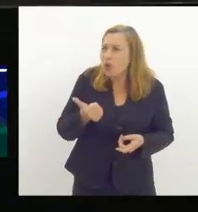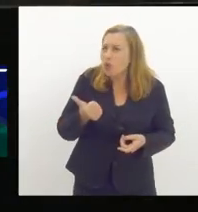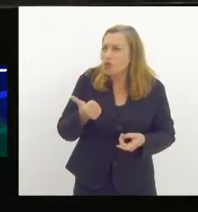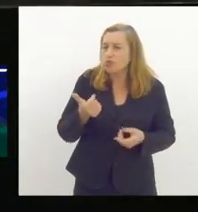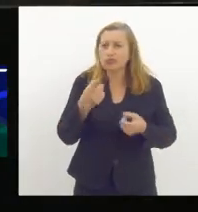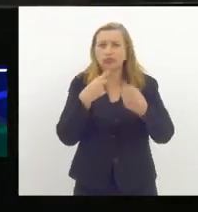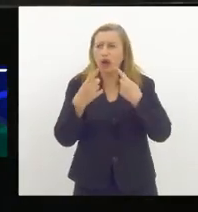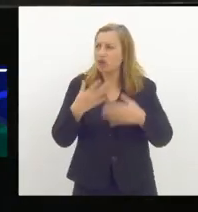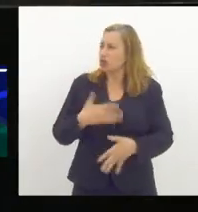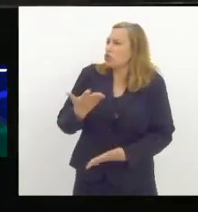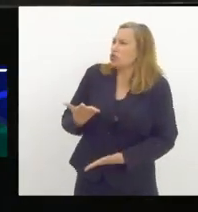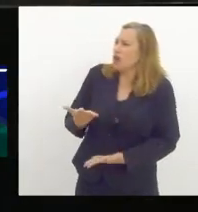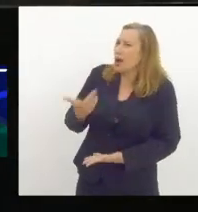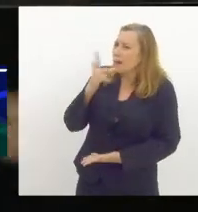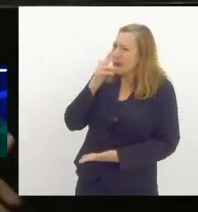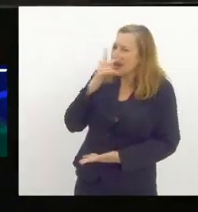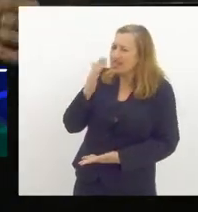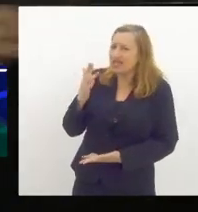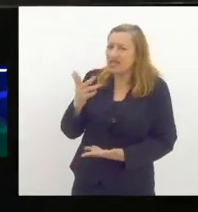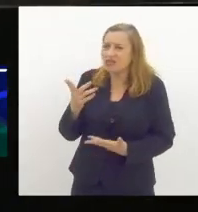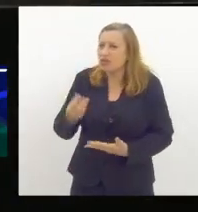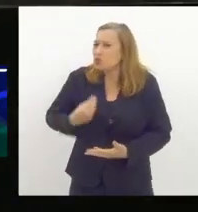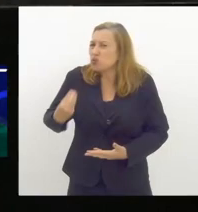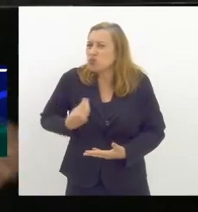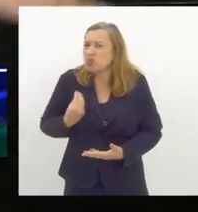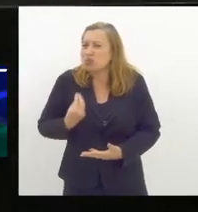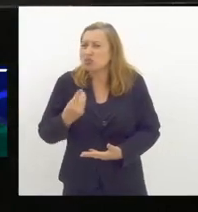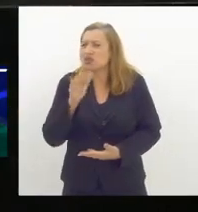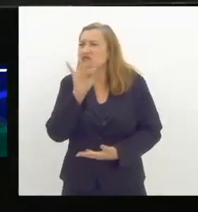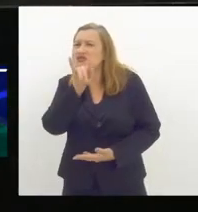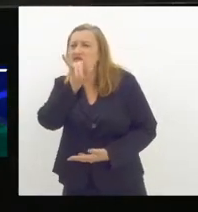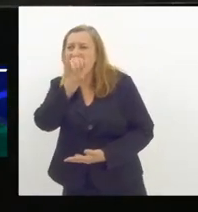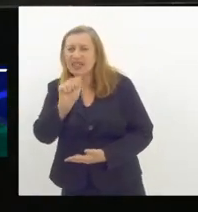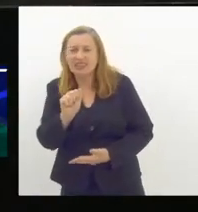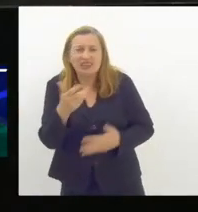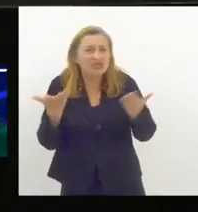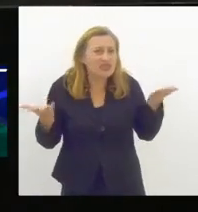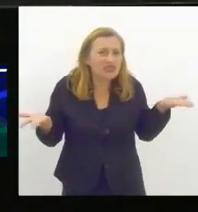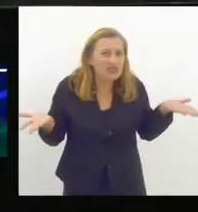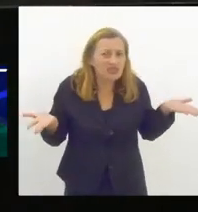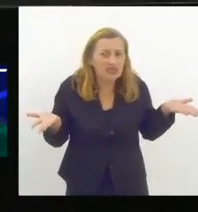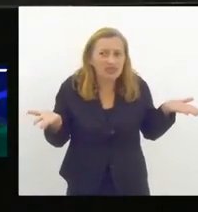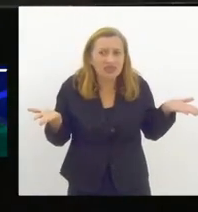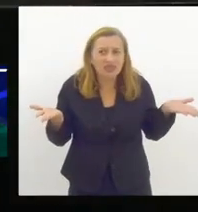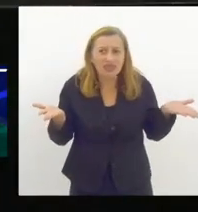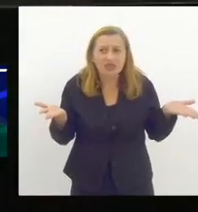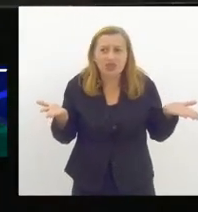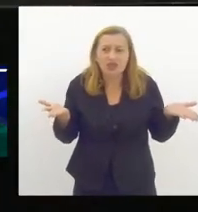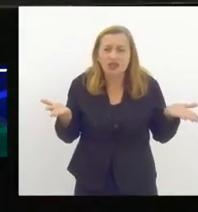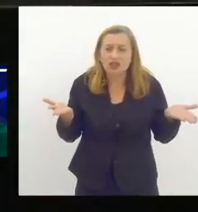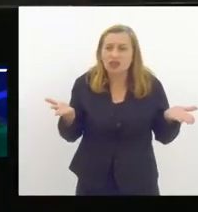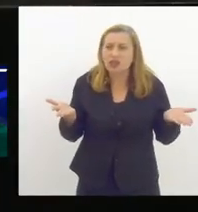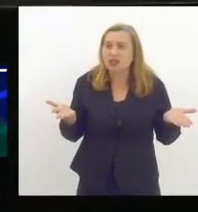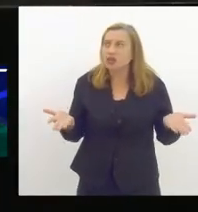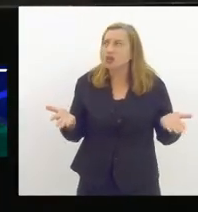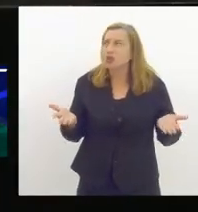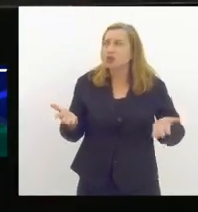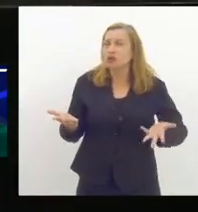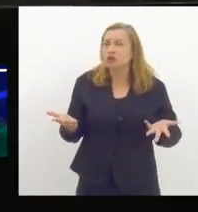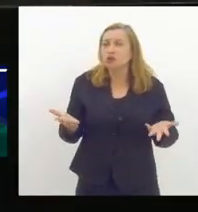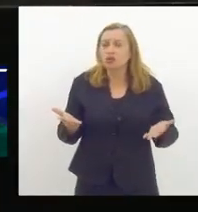do debate que assustada mas que ele vive no Mundo Encantado Encantado não sei o que tá escrevendo mundo.de.bob